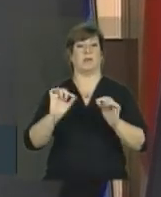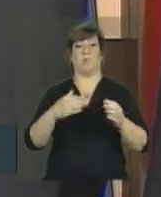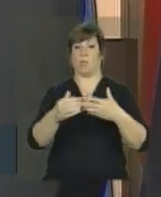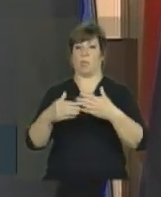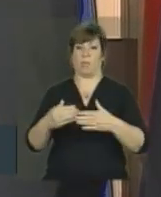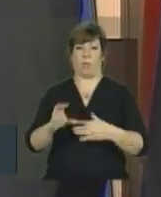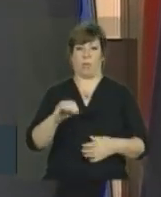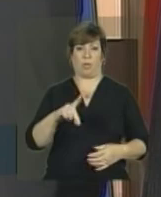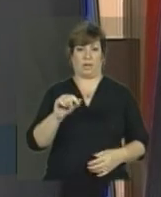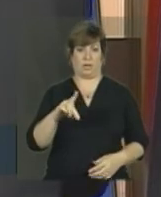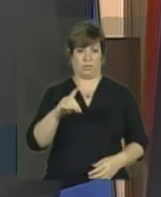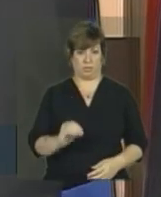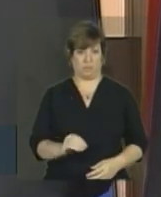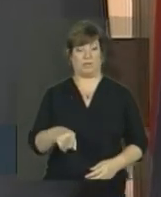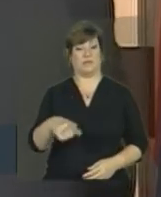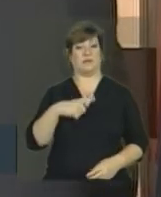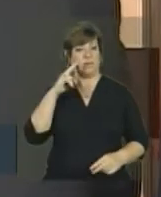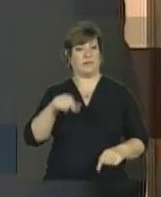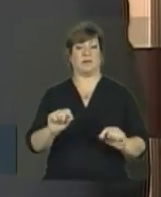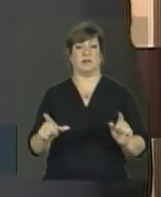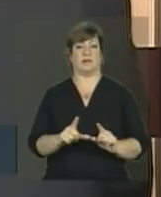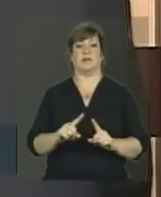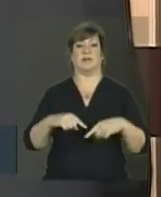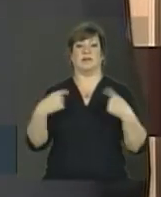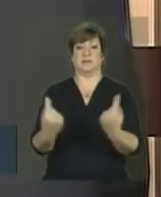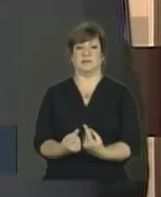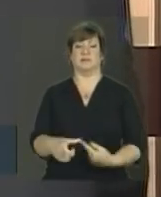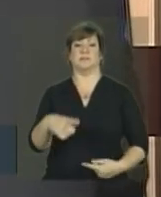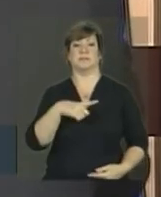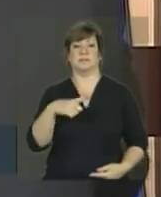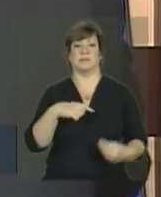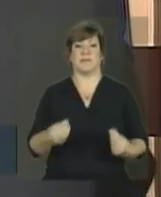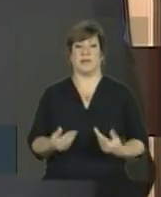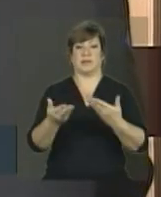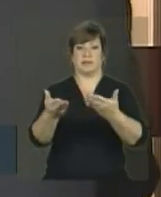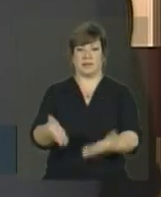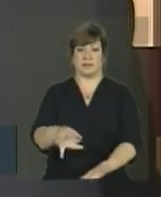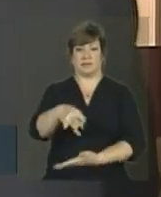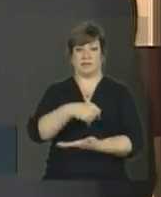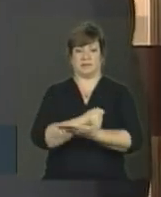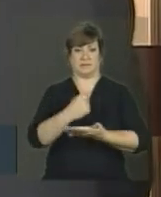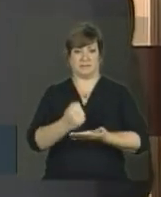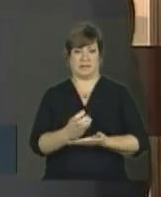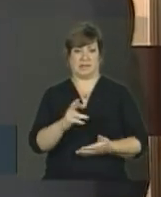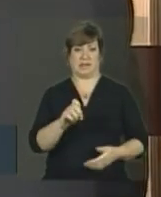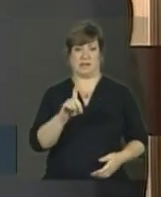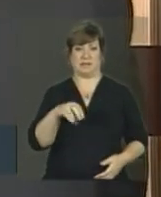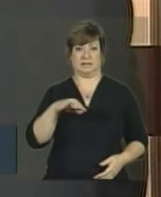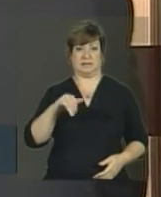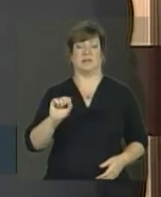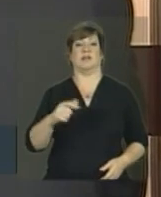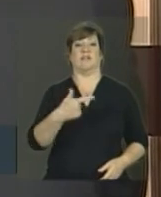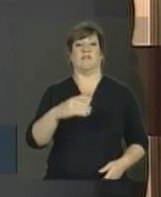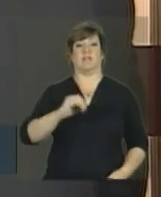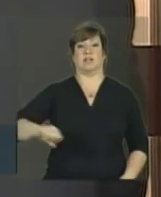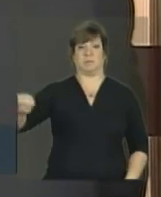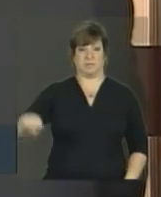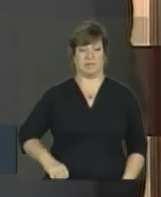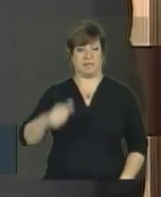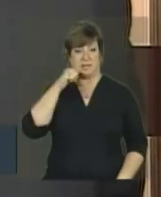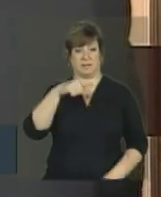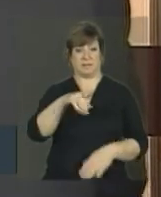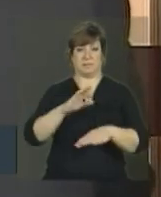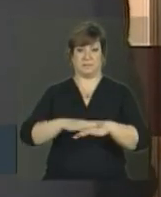qualquer condado. Você acompanha aí a cerimônia da entrega de credenciais de 20 embaixadores à presidenta